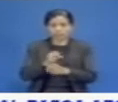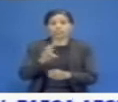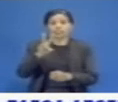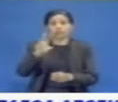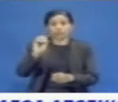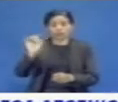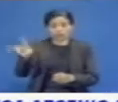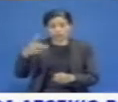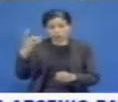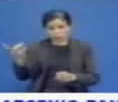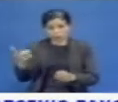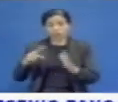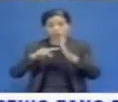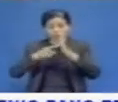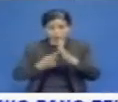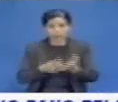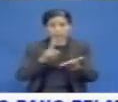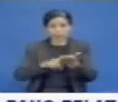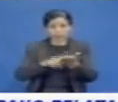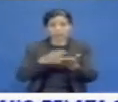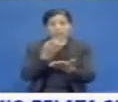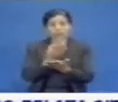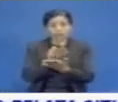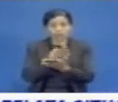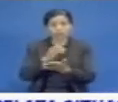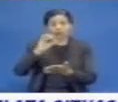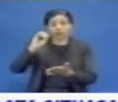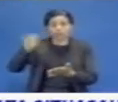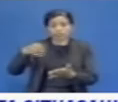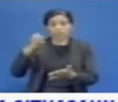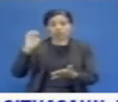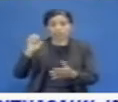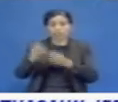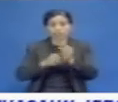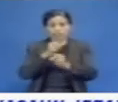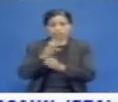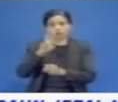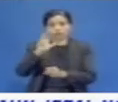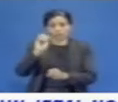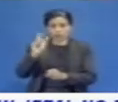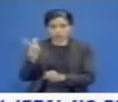orçamento Zeral Estado Tinan Rihun Rua Ruanulu. Timóteo Guzmão, Elvira de Carvalho, RTTL.